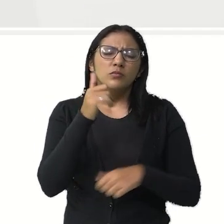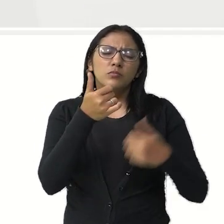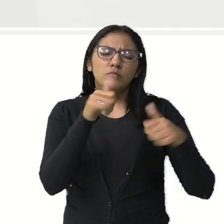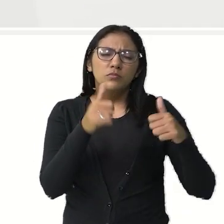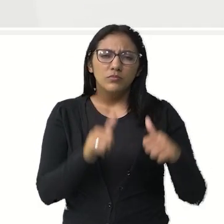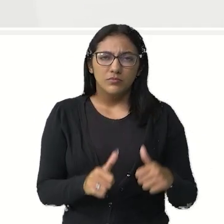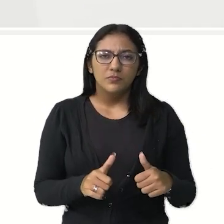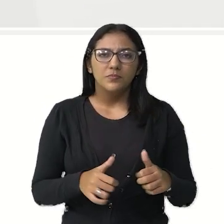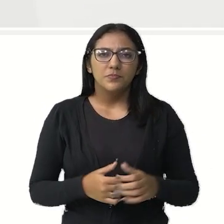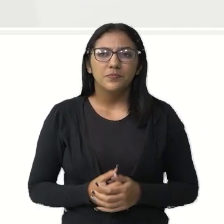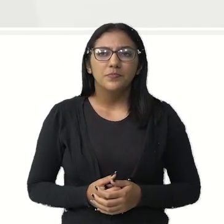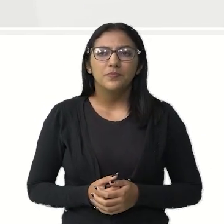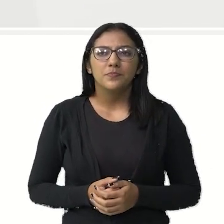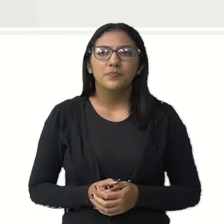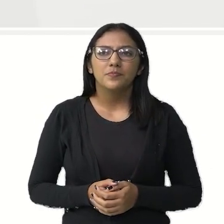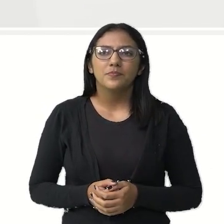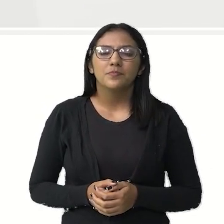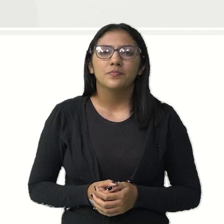dessa forma.